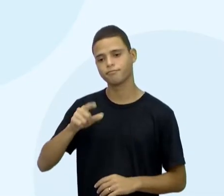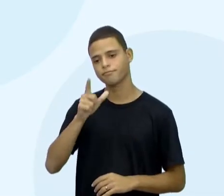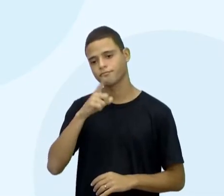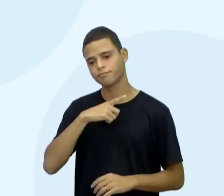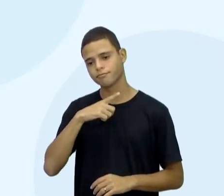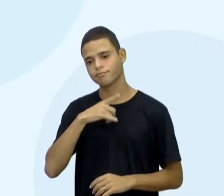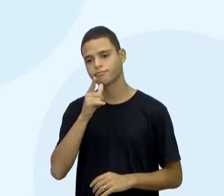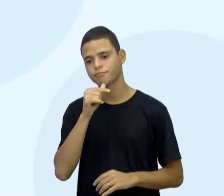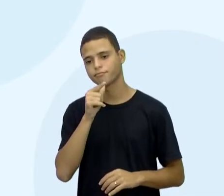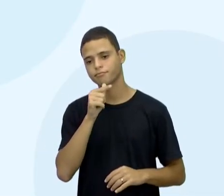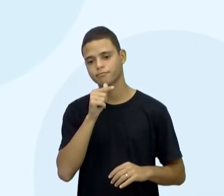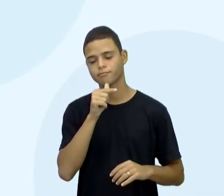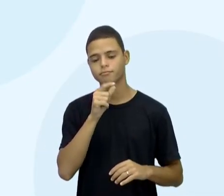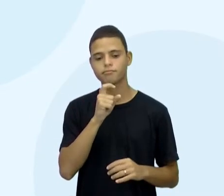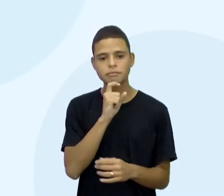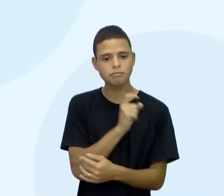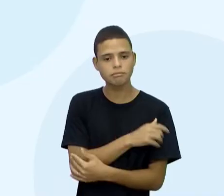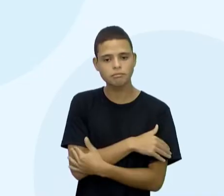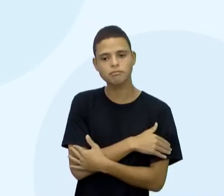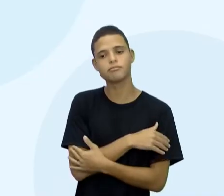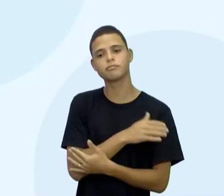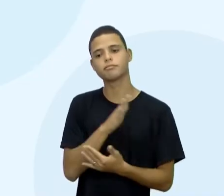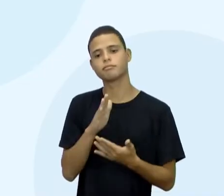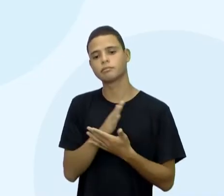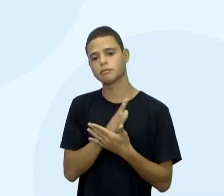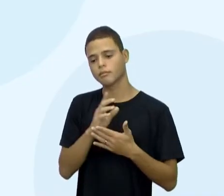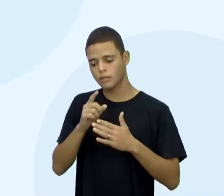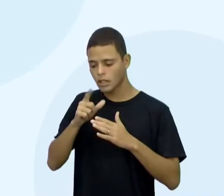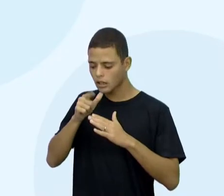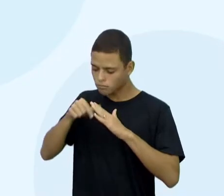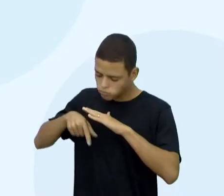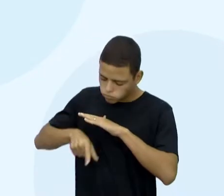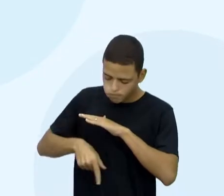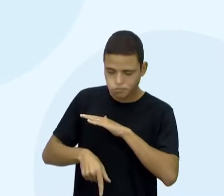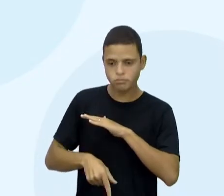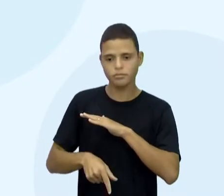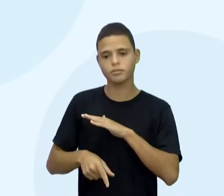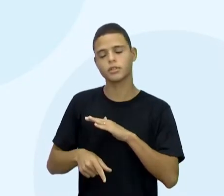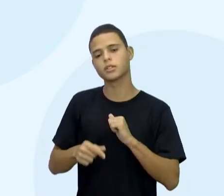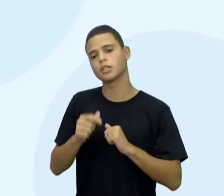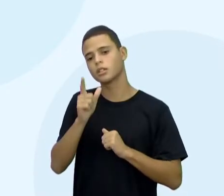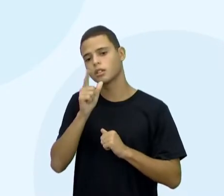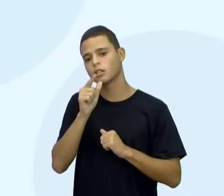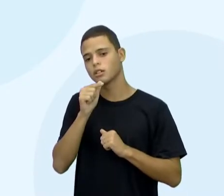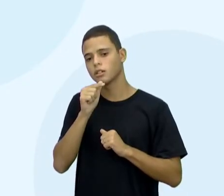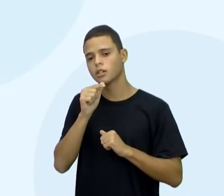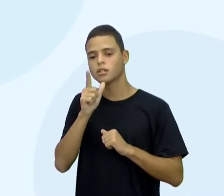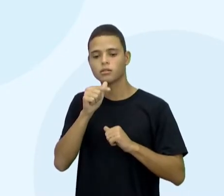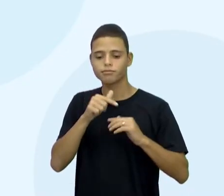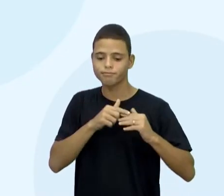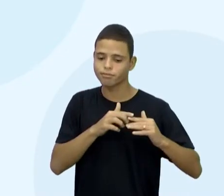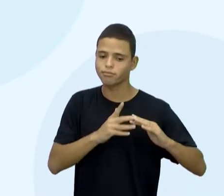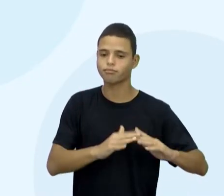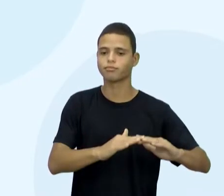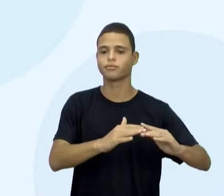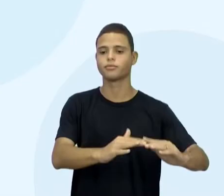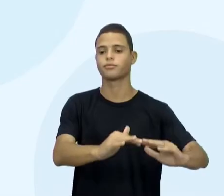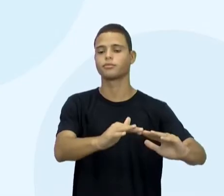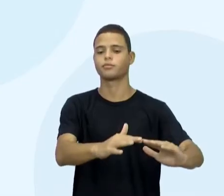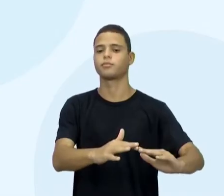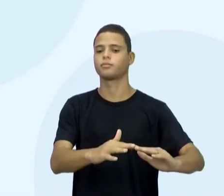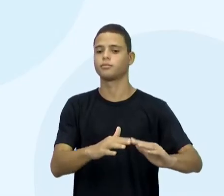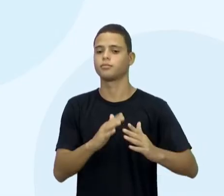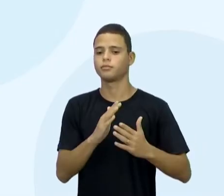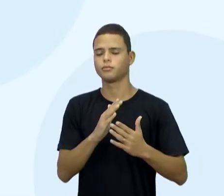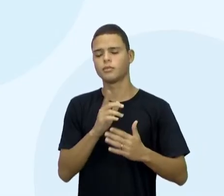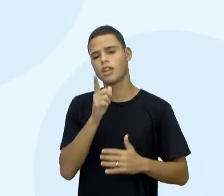no gelo, nós temos armazenamento de água subterrânea, nós temos armazenamento de água nos oceanos, né, que apesar de